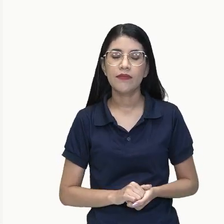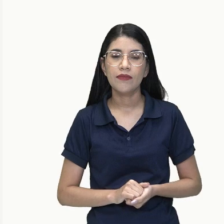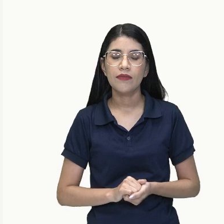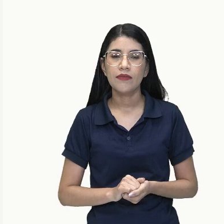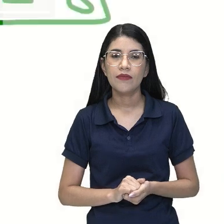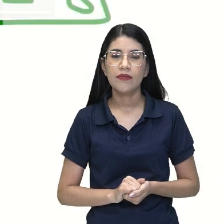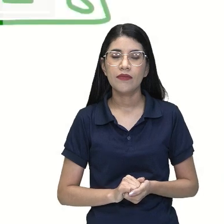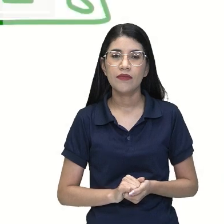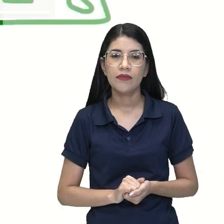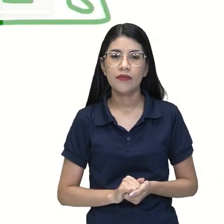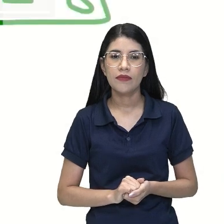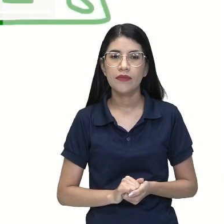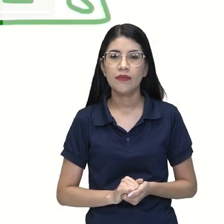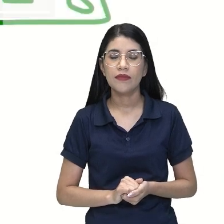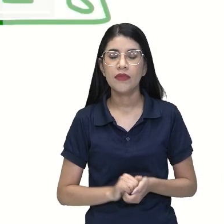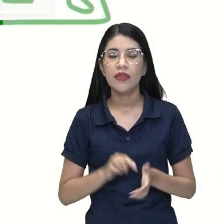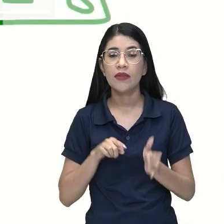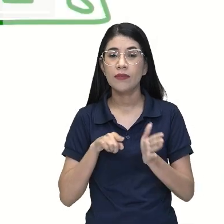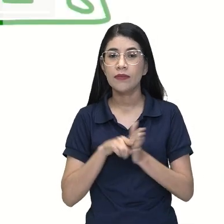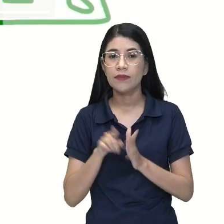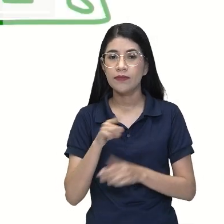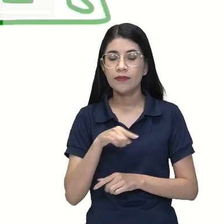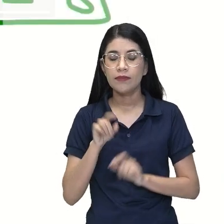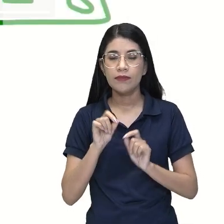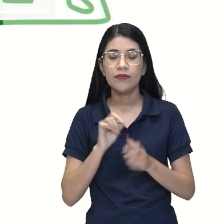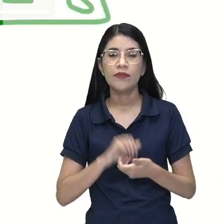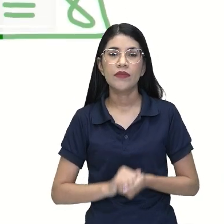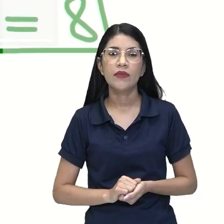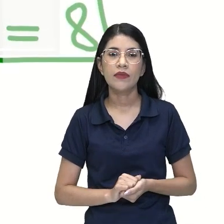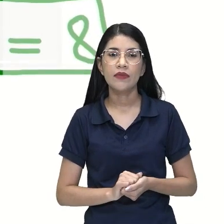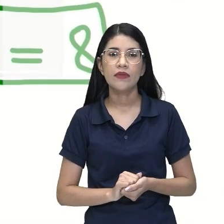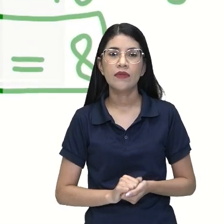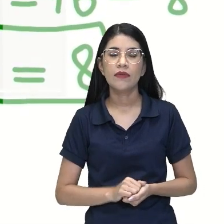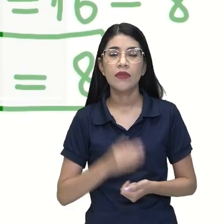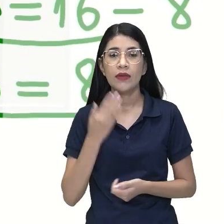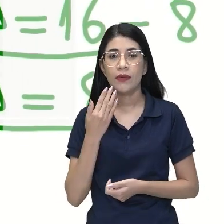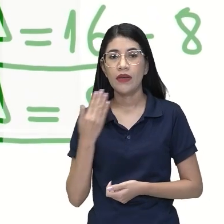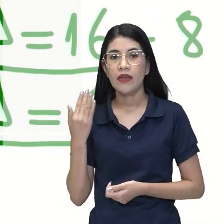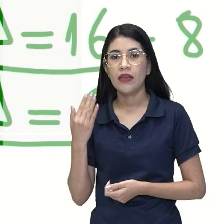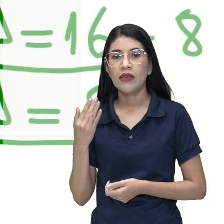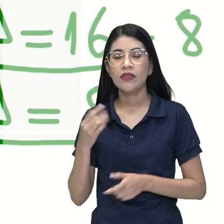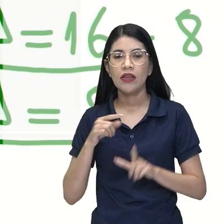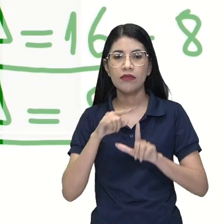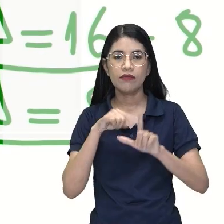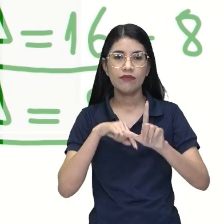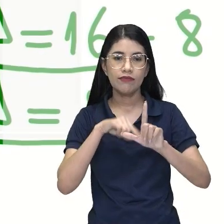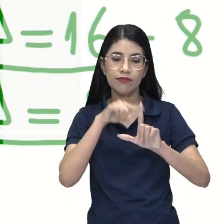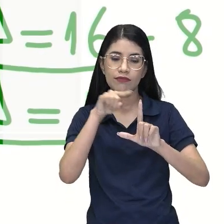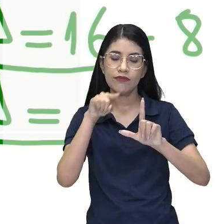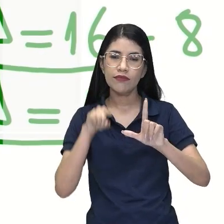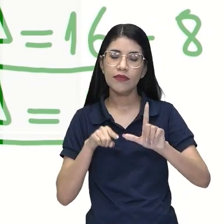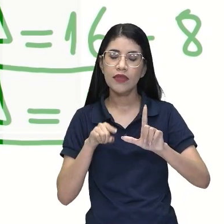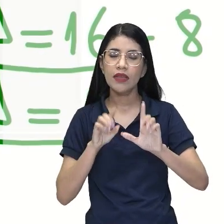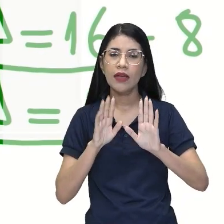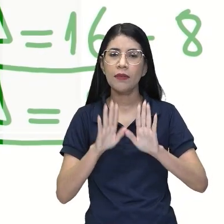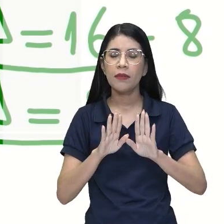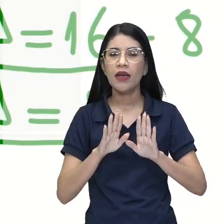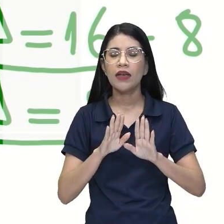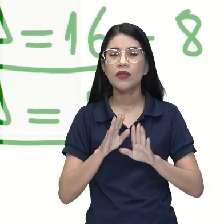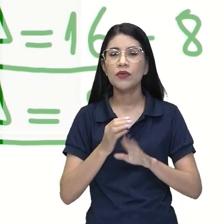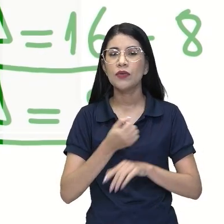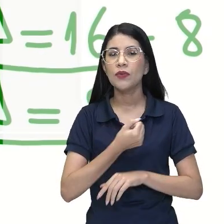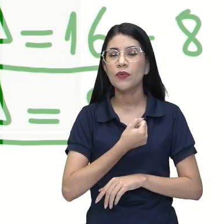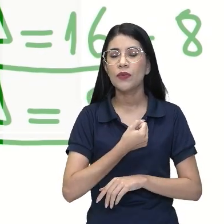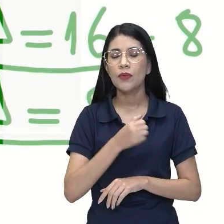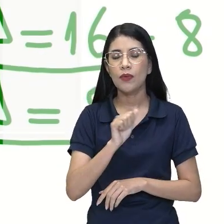fazer uma pergunta para vocês aqui. Se bem que já está aqui, né, o gráfico, mas vejam, esse coeficiente A, que